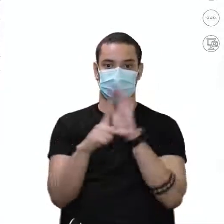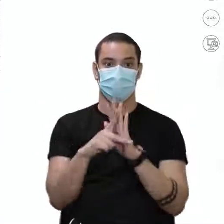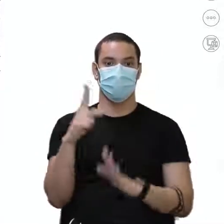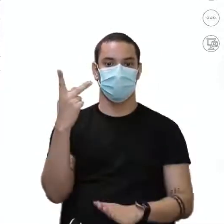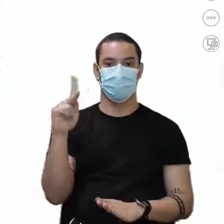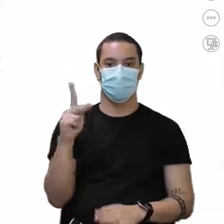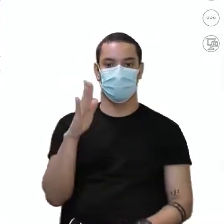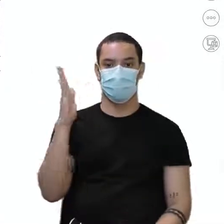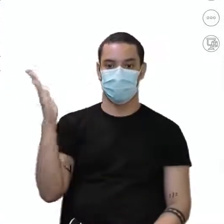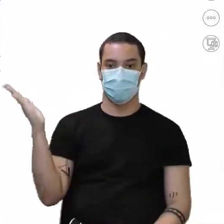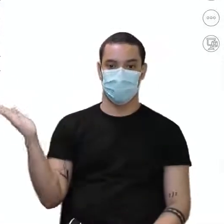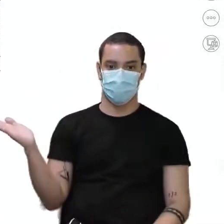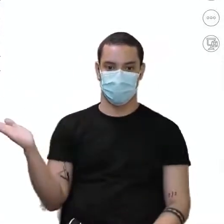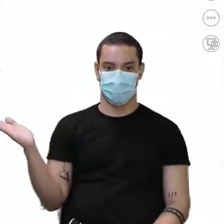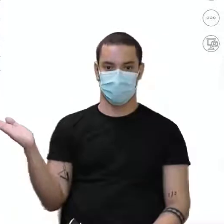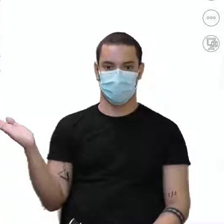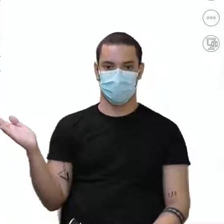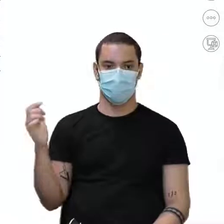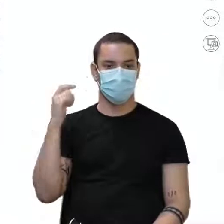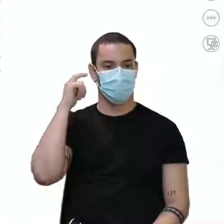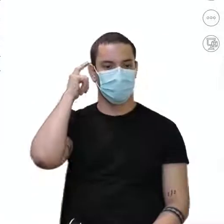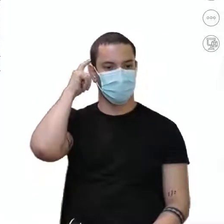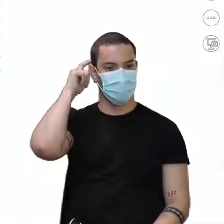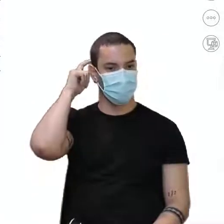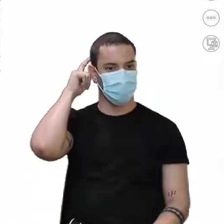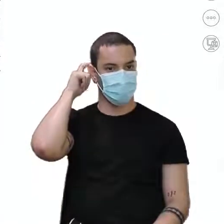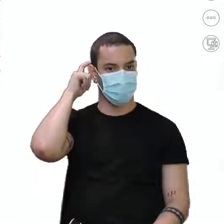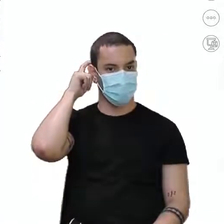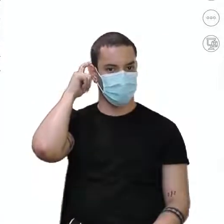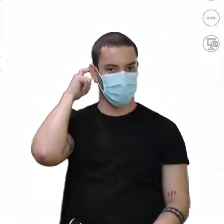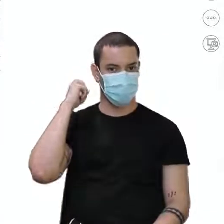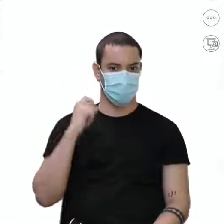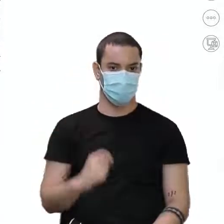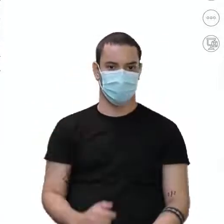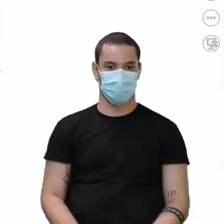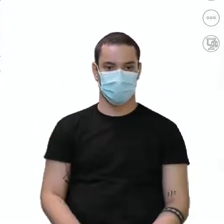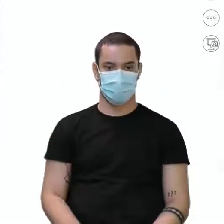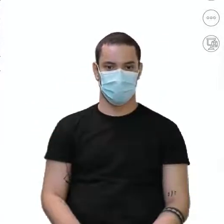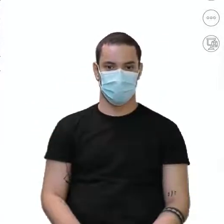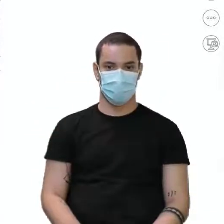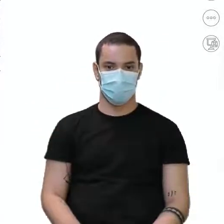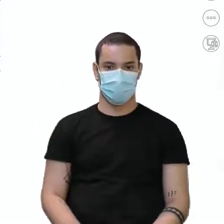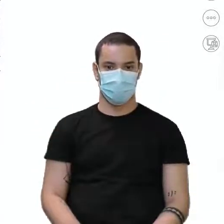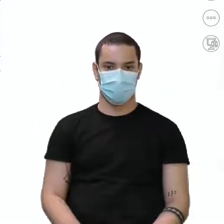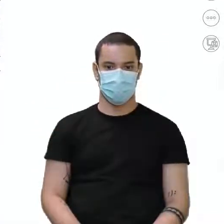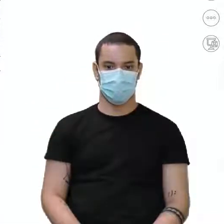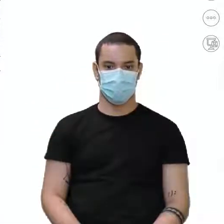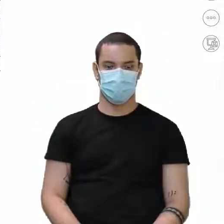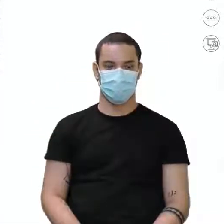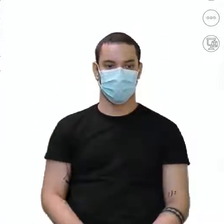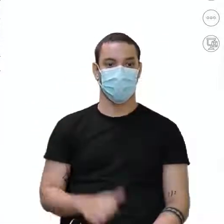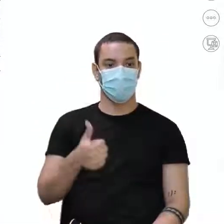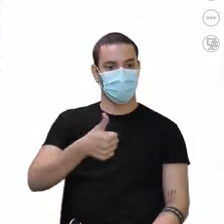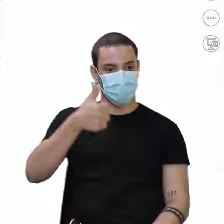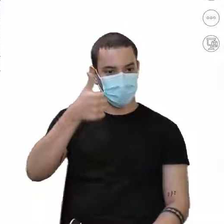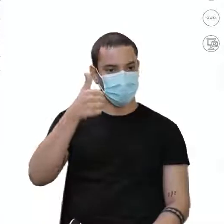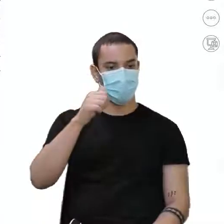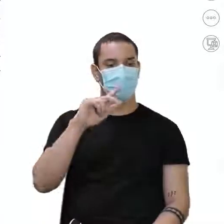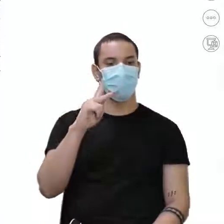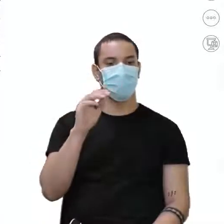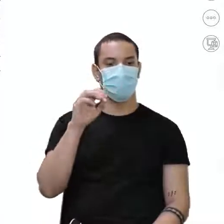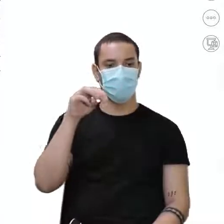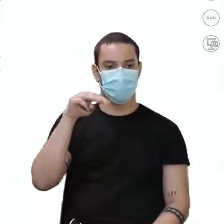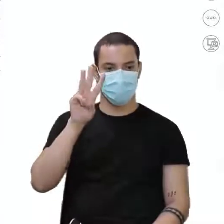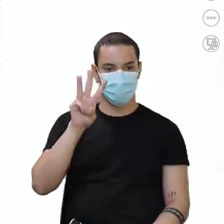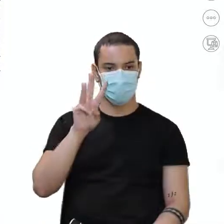sua frase. How long have you been working here? Primeiro vem o how long, vem